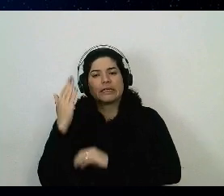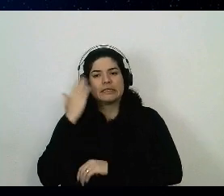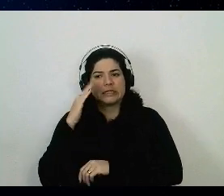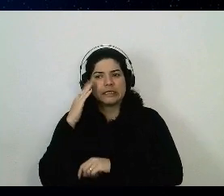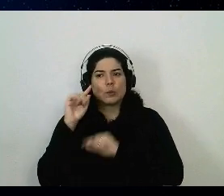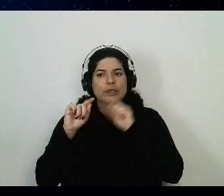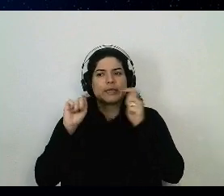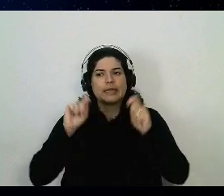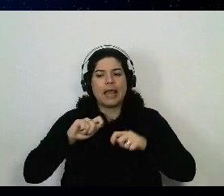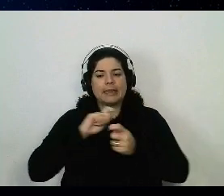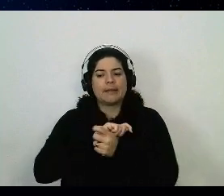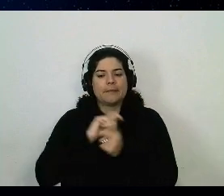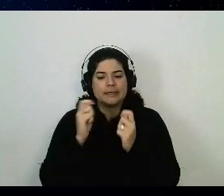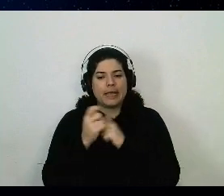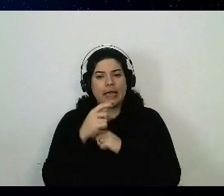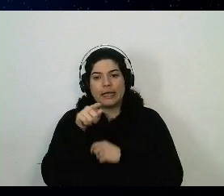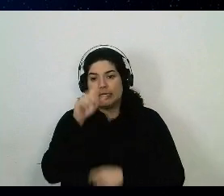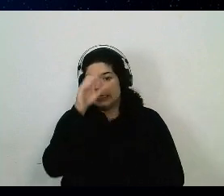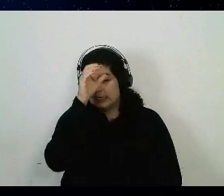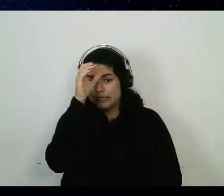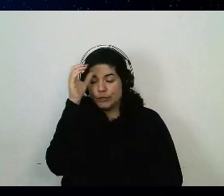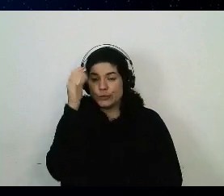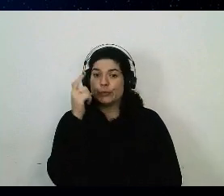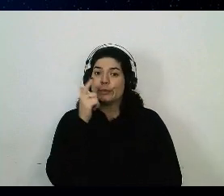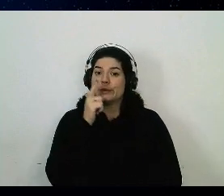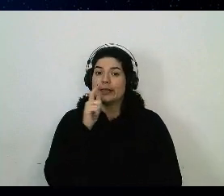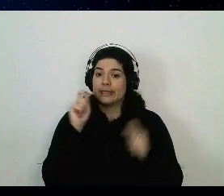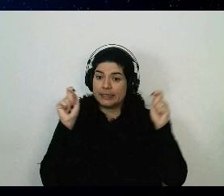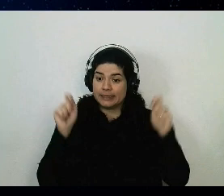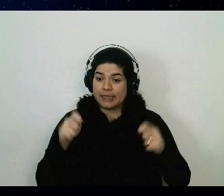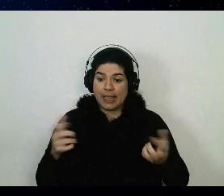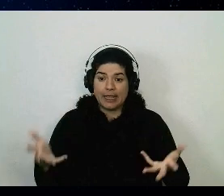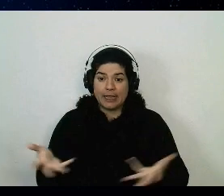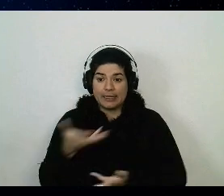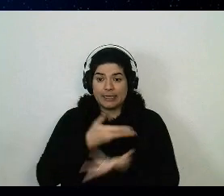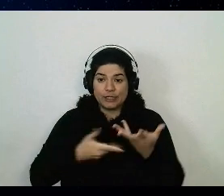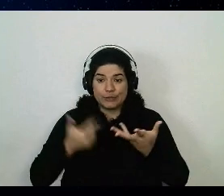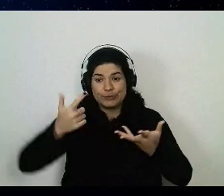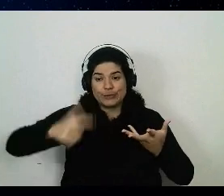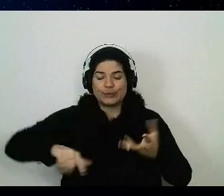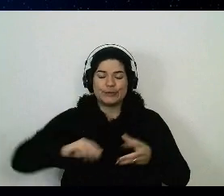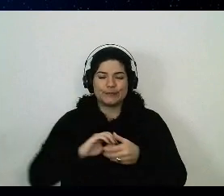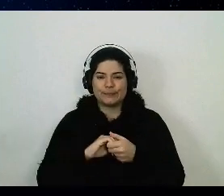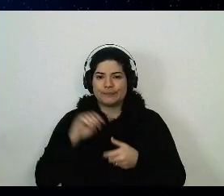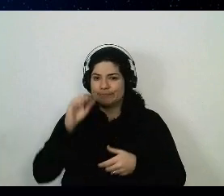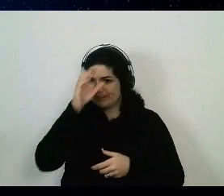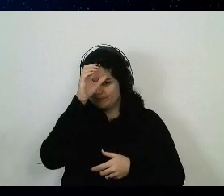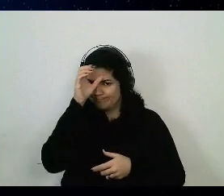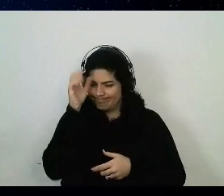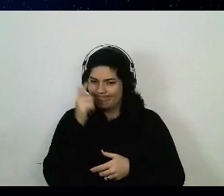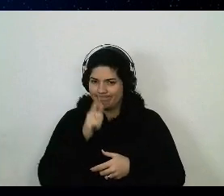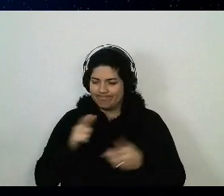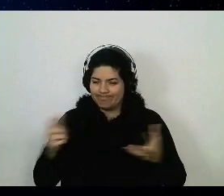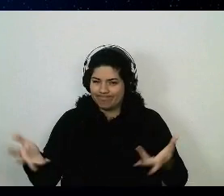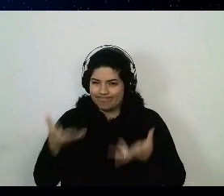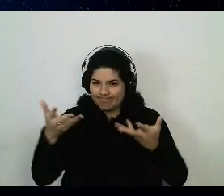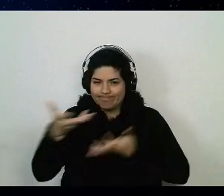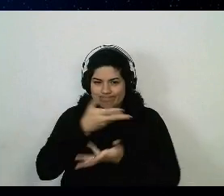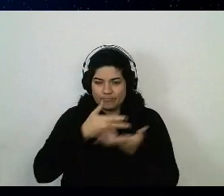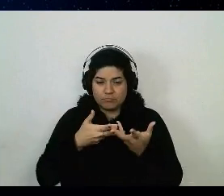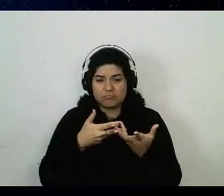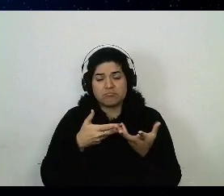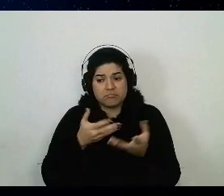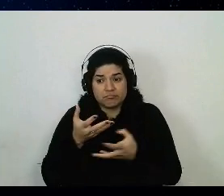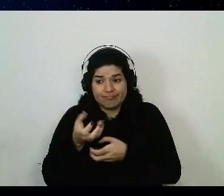para que o cliente, ele consegue engajar novamente. O cliente engaja, ou a gente retém, ou ele vai para a última ponta,